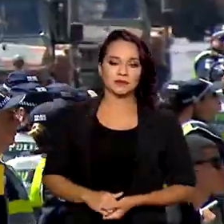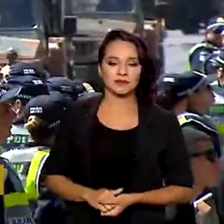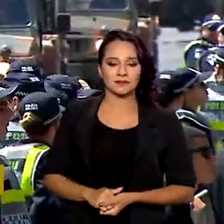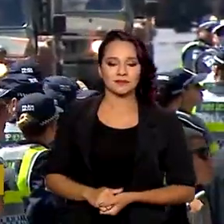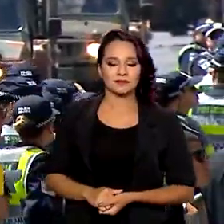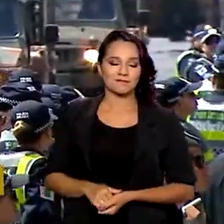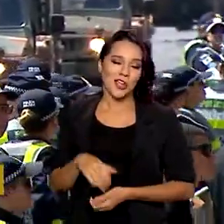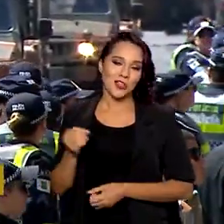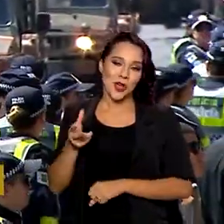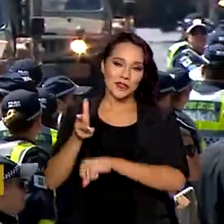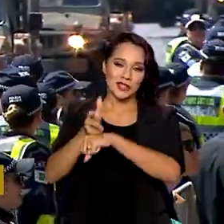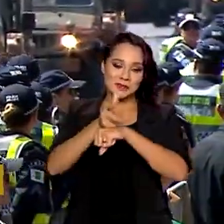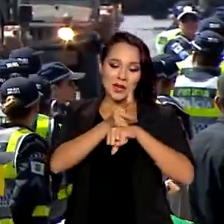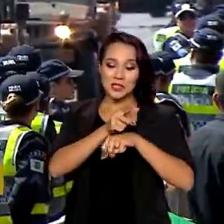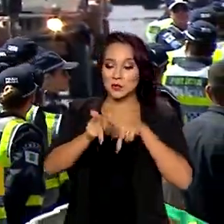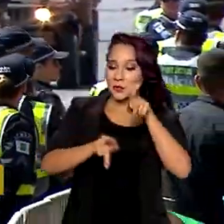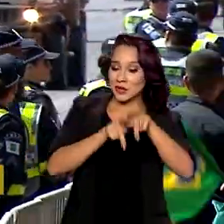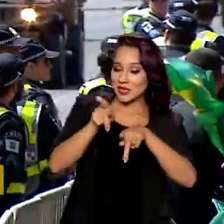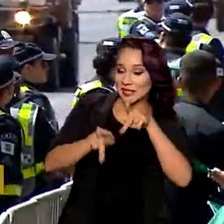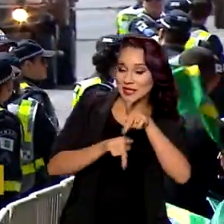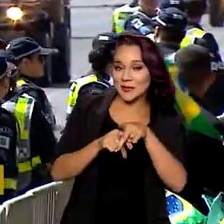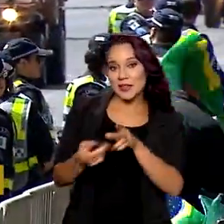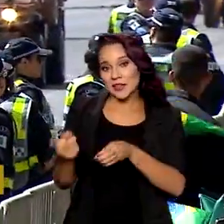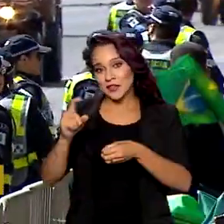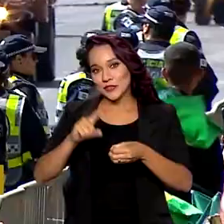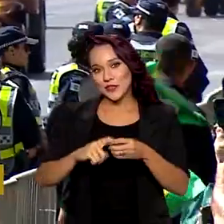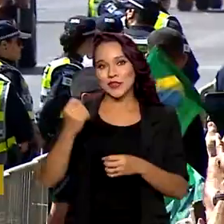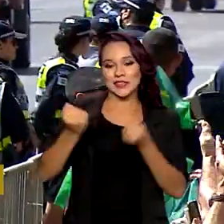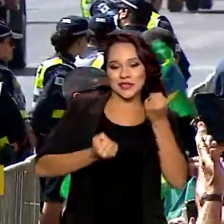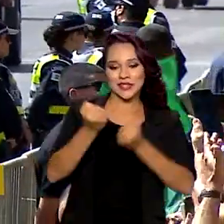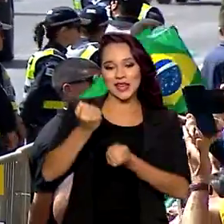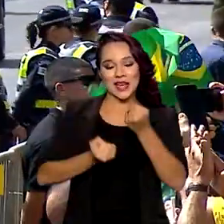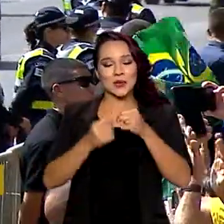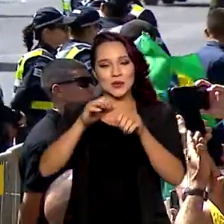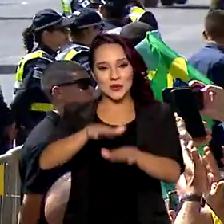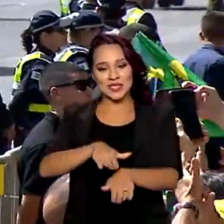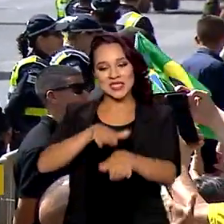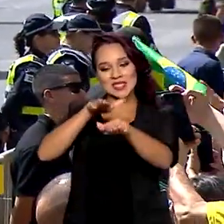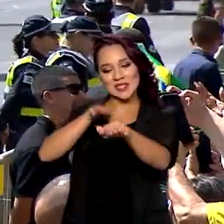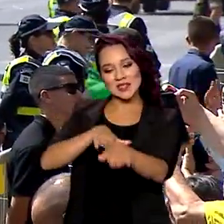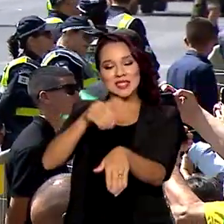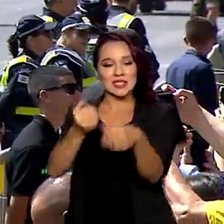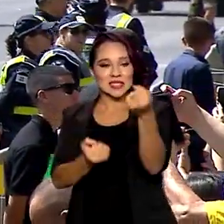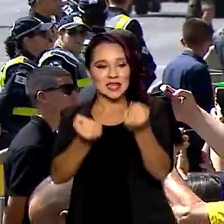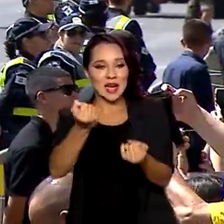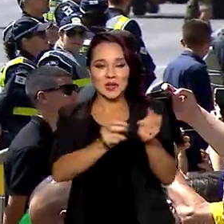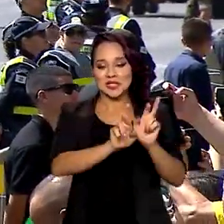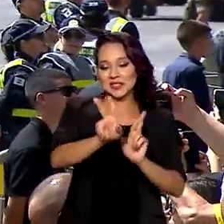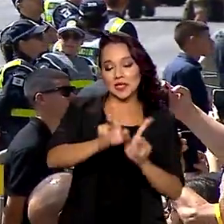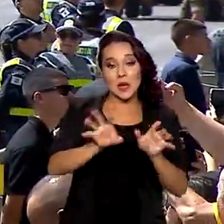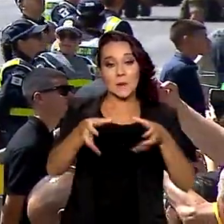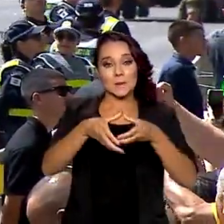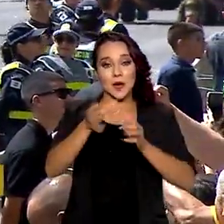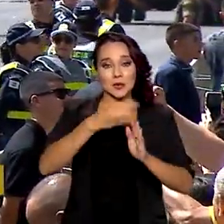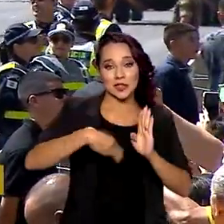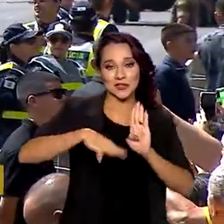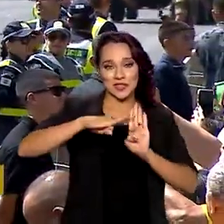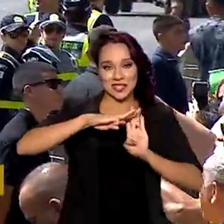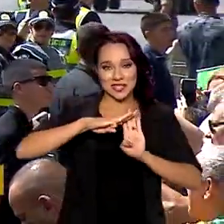Novas imagens aí do público. A gente volta nas imagens aí dos veículos das Forças